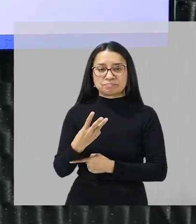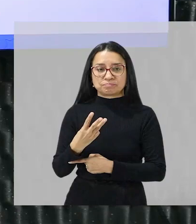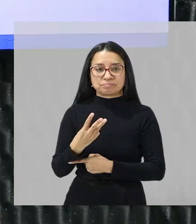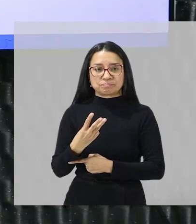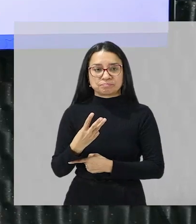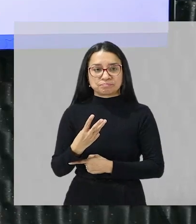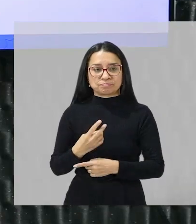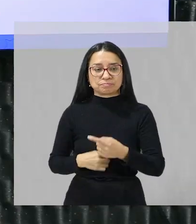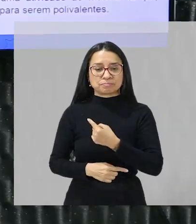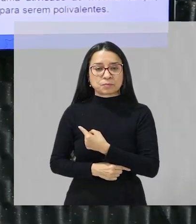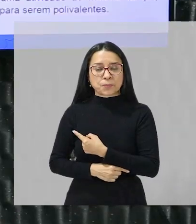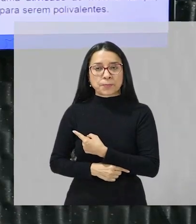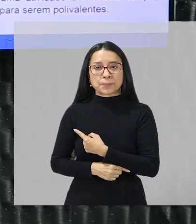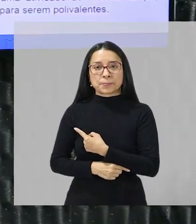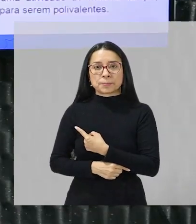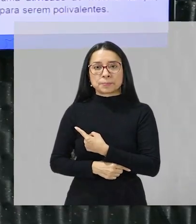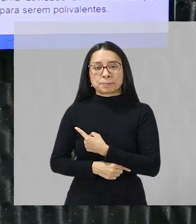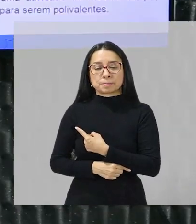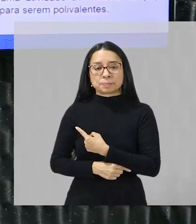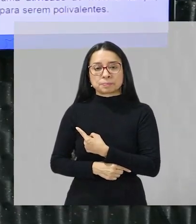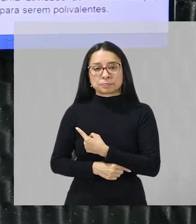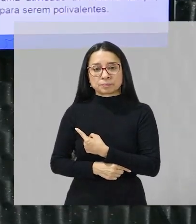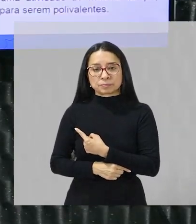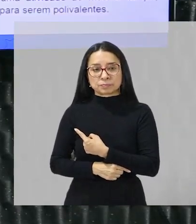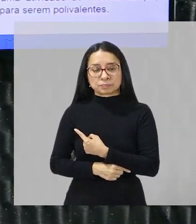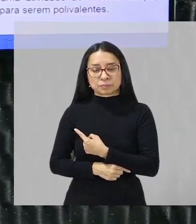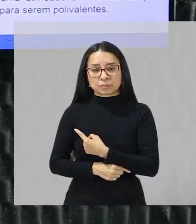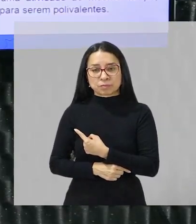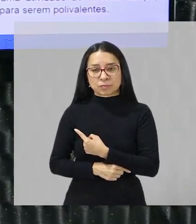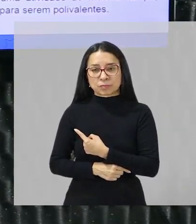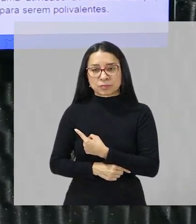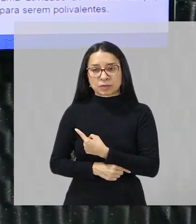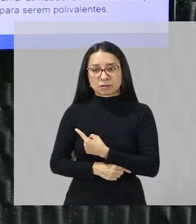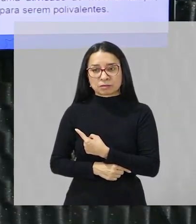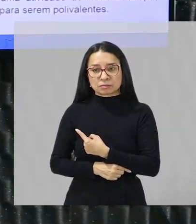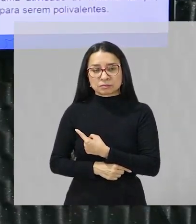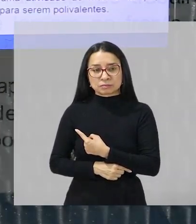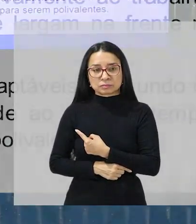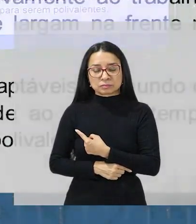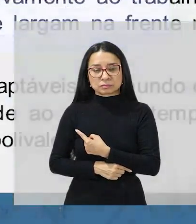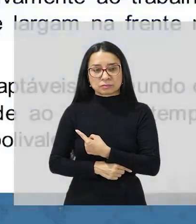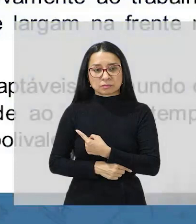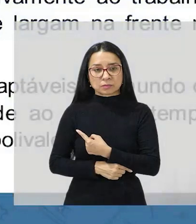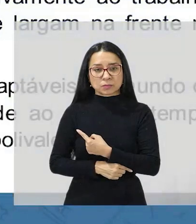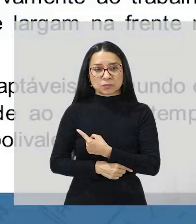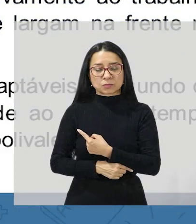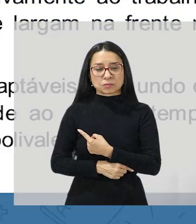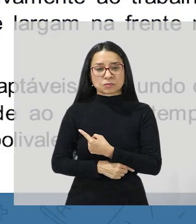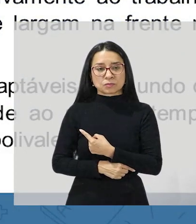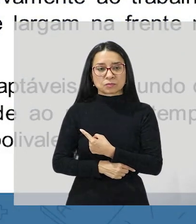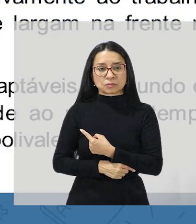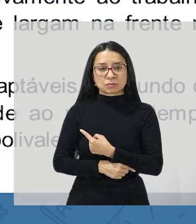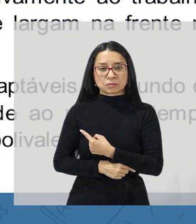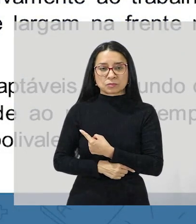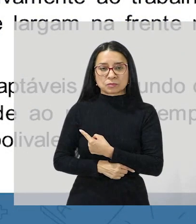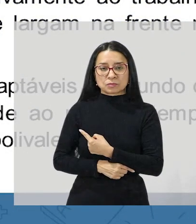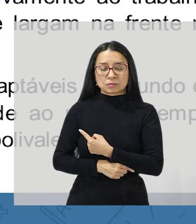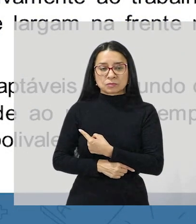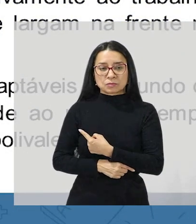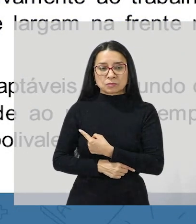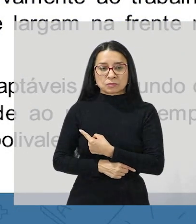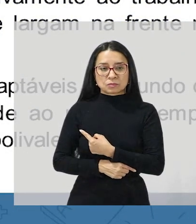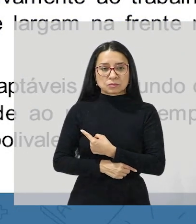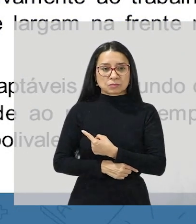errado. Vamos para a letra C? Tem a ver com a dominação masculina, pois as mulheres, embora possuam as